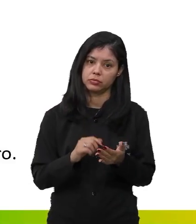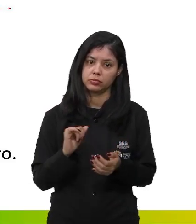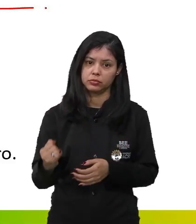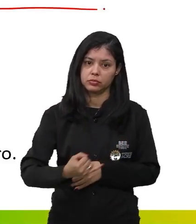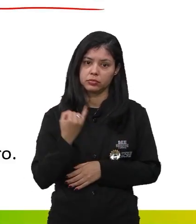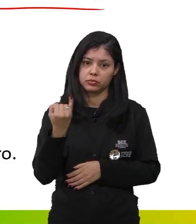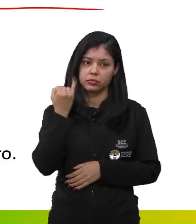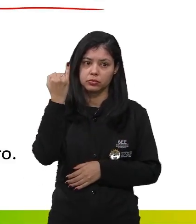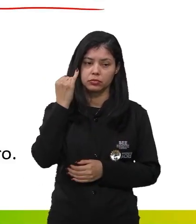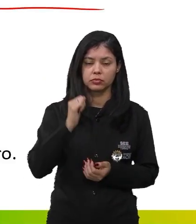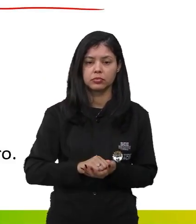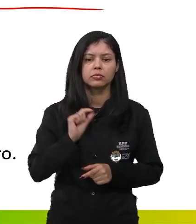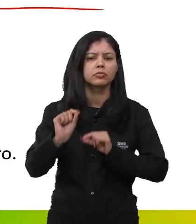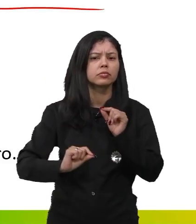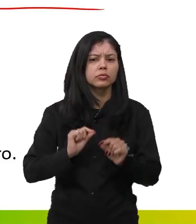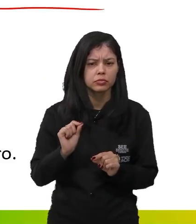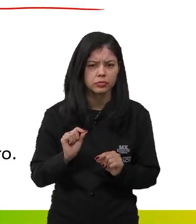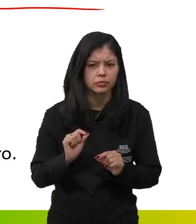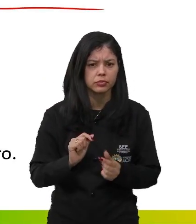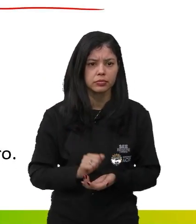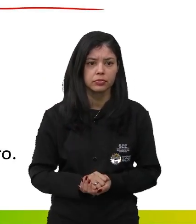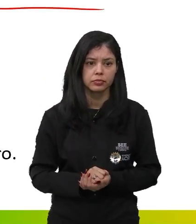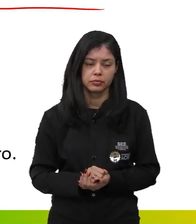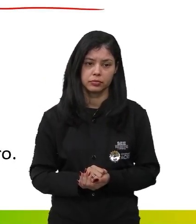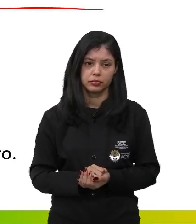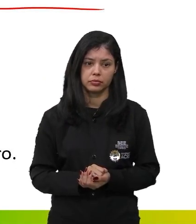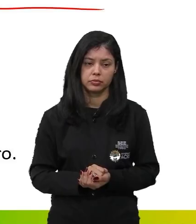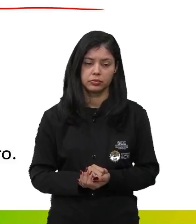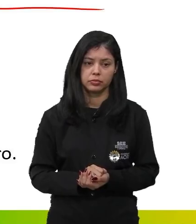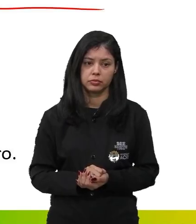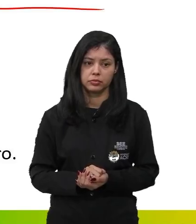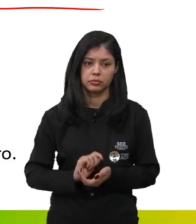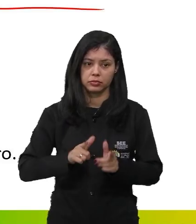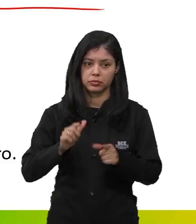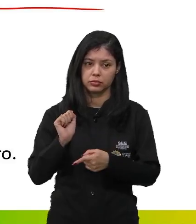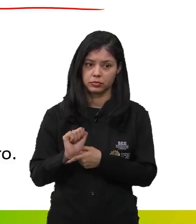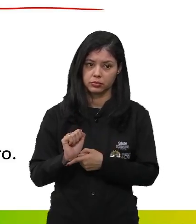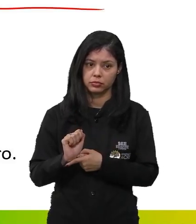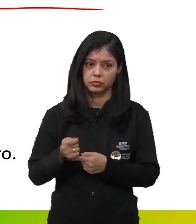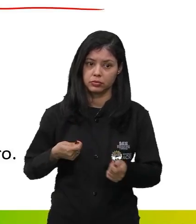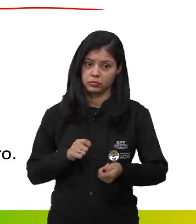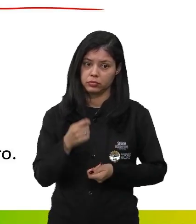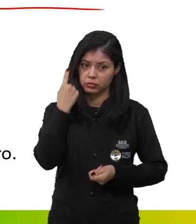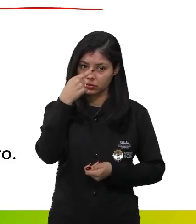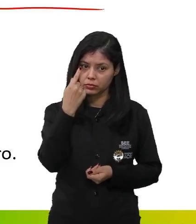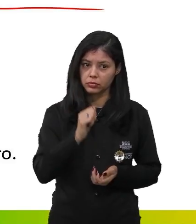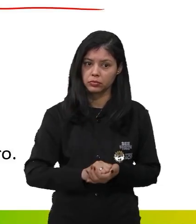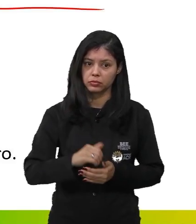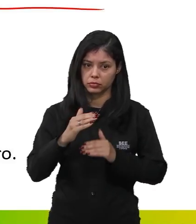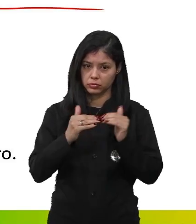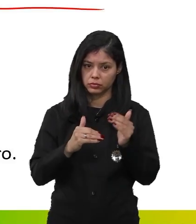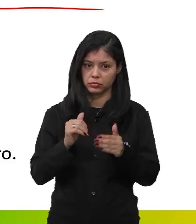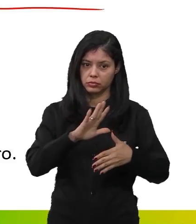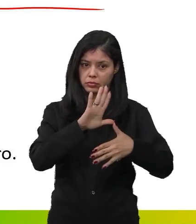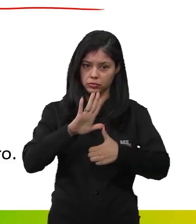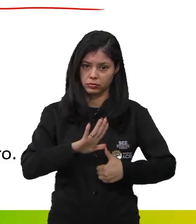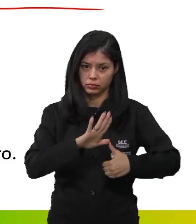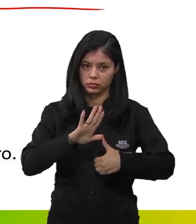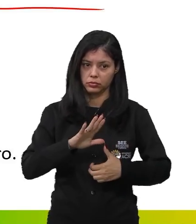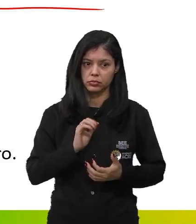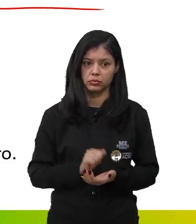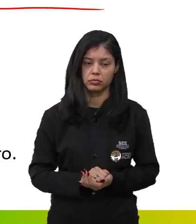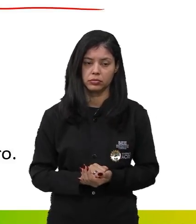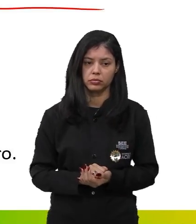Tratado de Tordesilhas foi fundamental para, letra A, o domínio espanhol sobre toda a América do